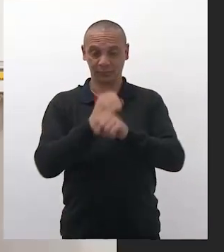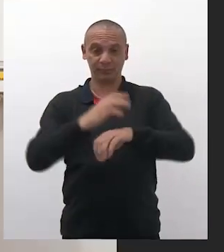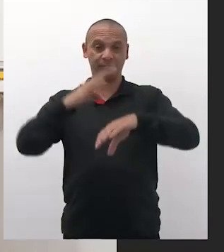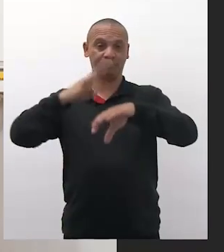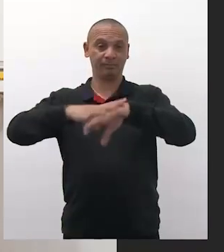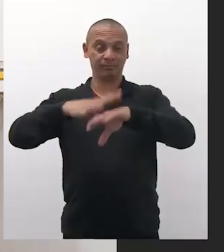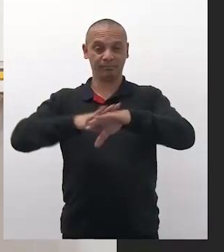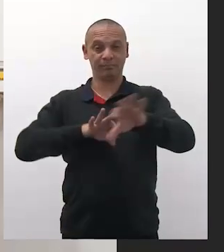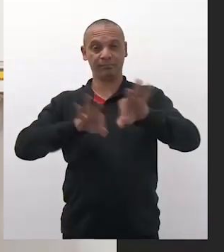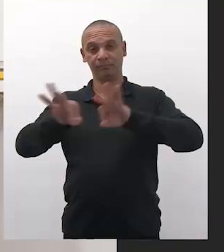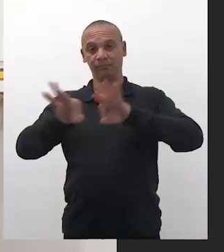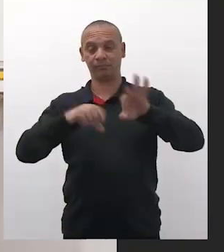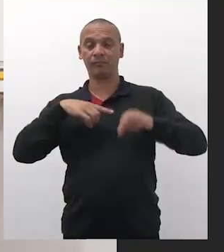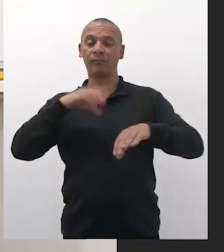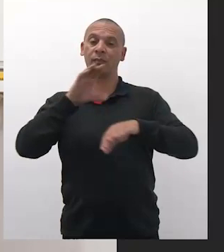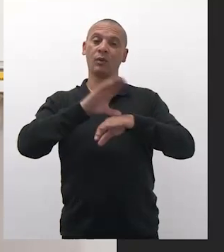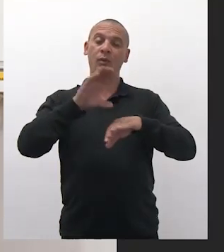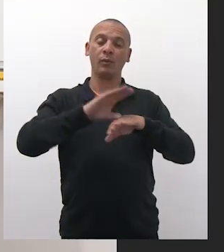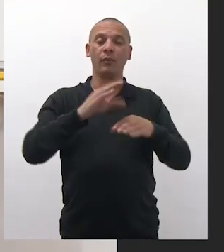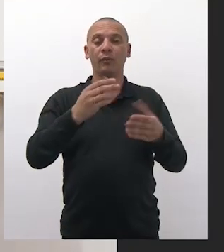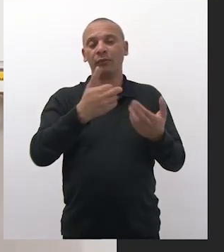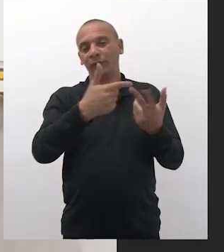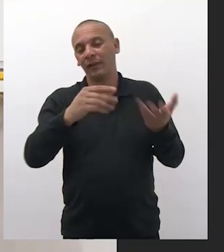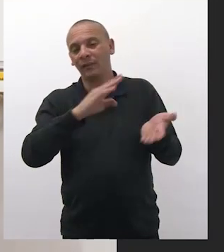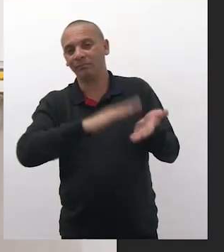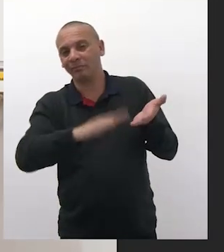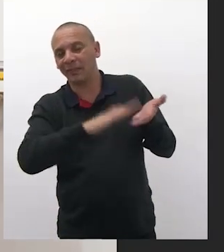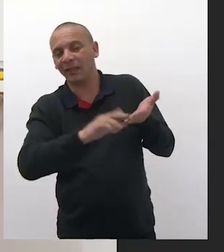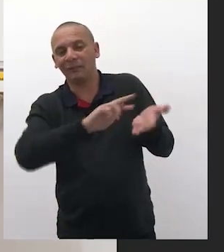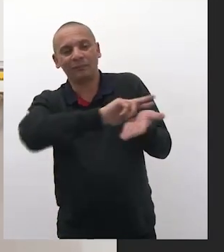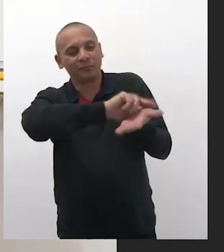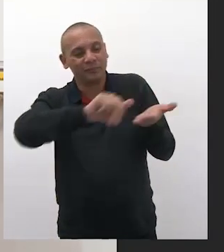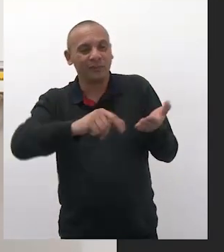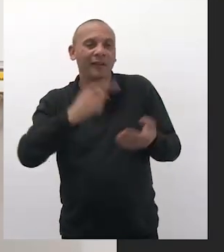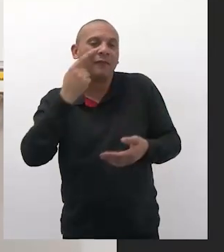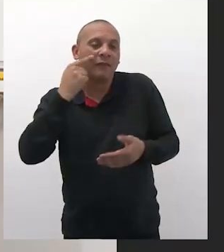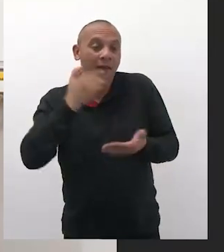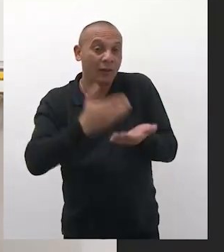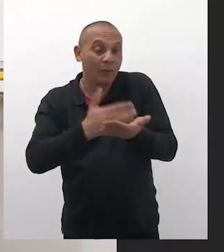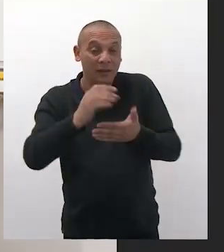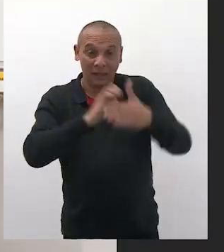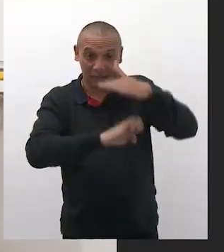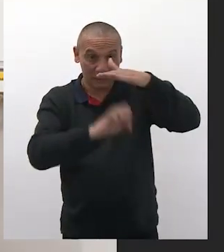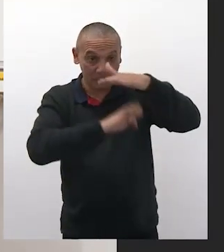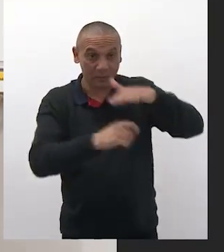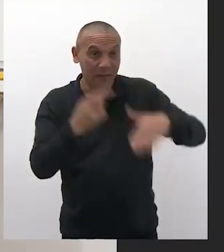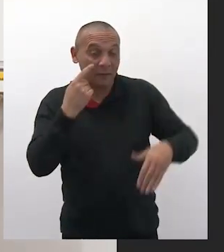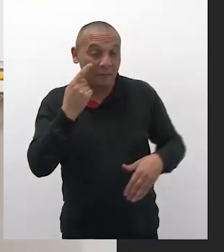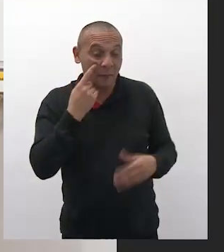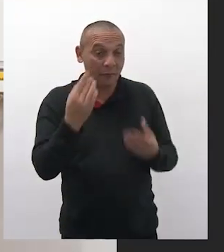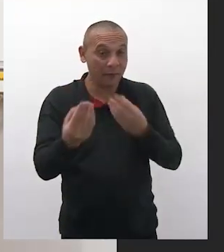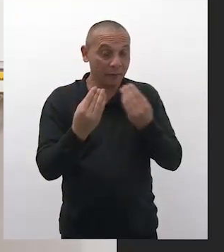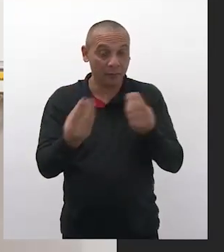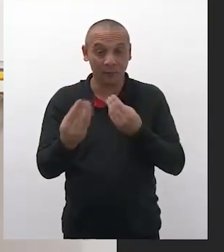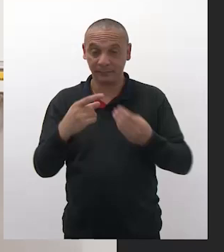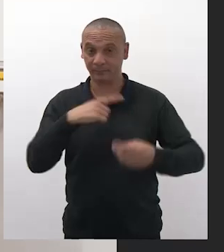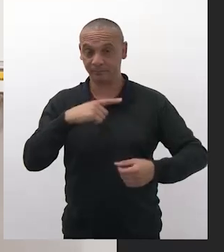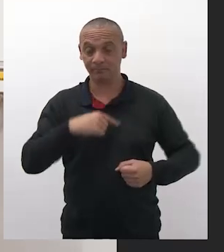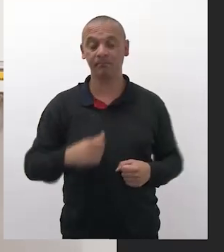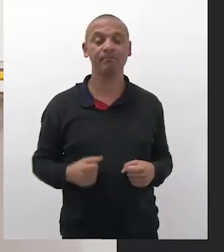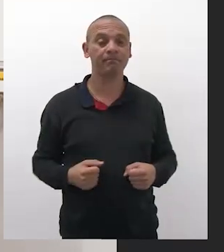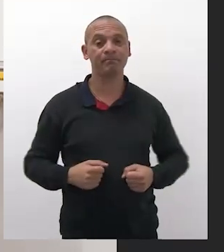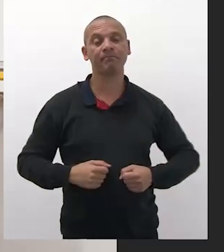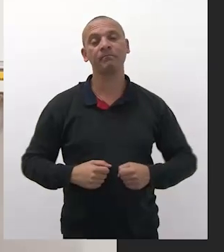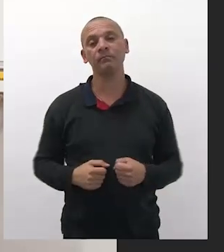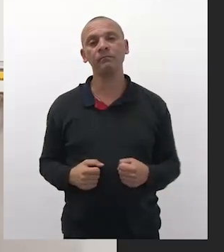matemática, nos custos, e vamos abrir uma empresa, vamos fazer a